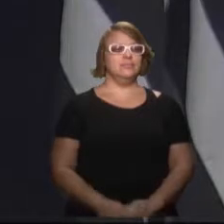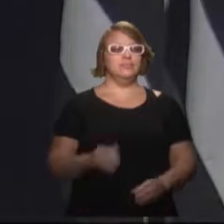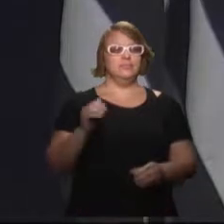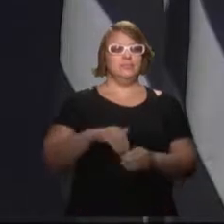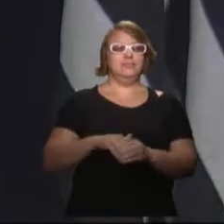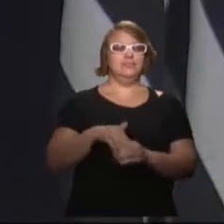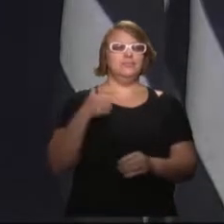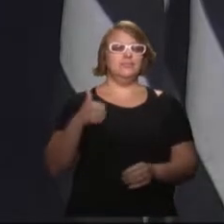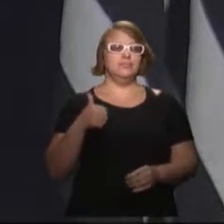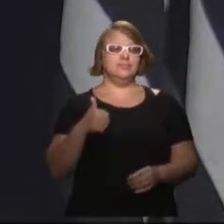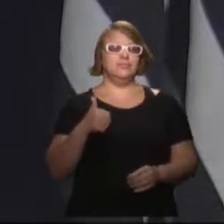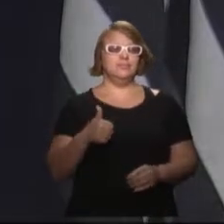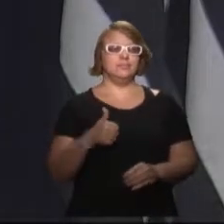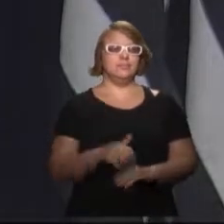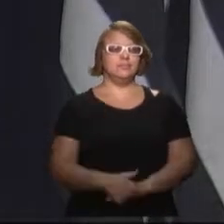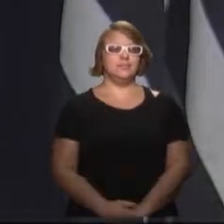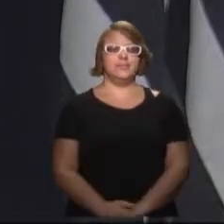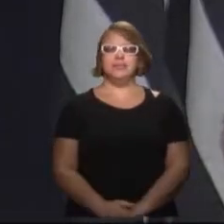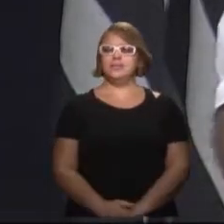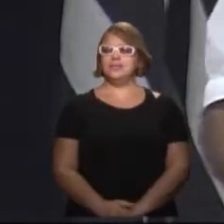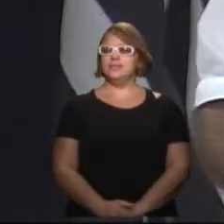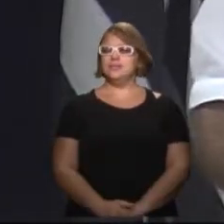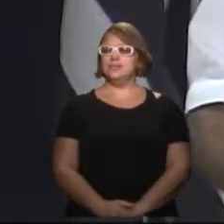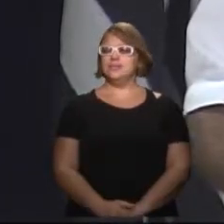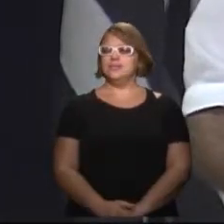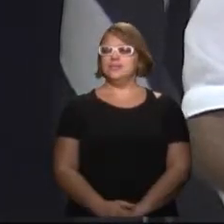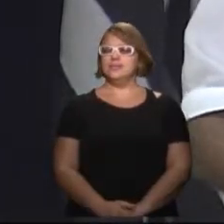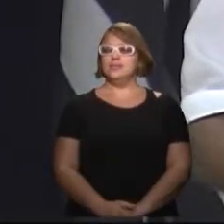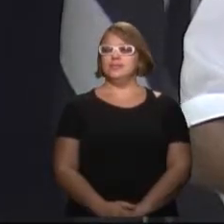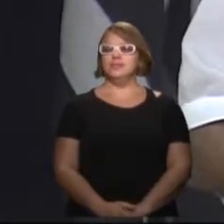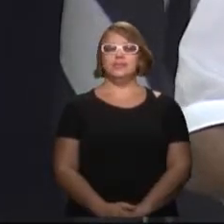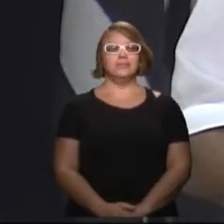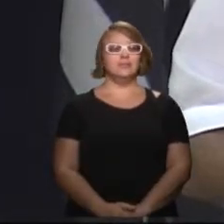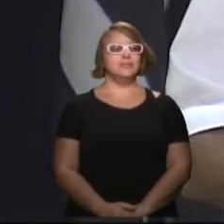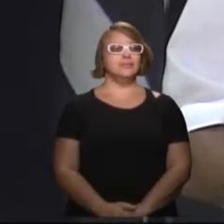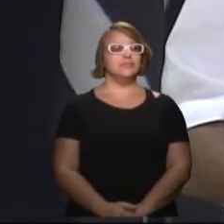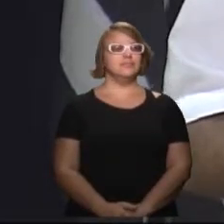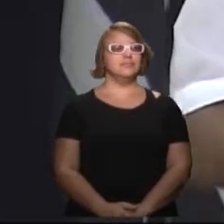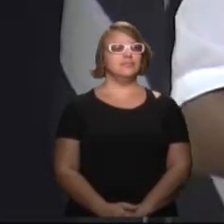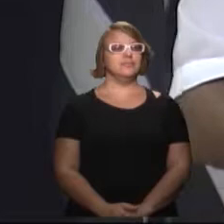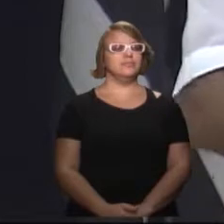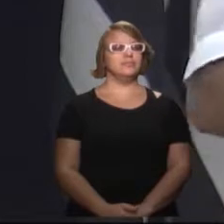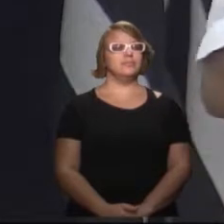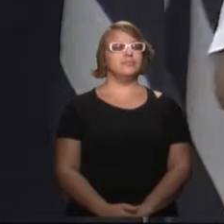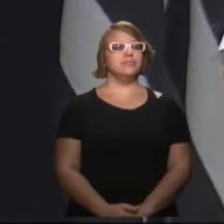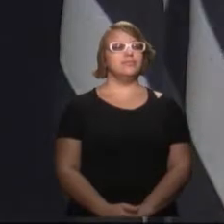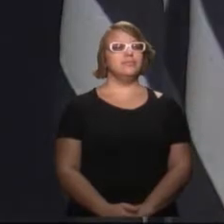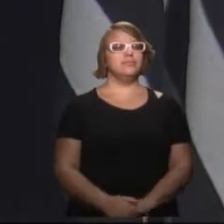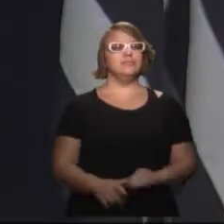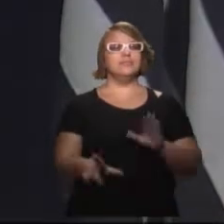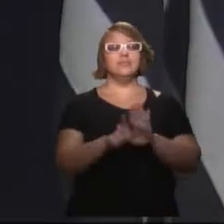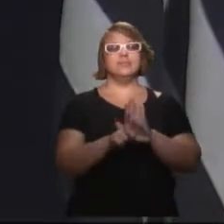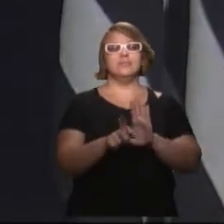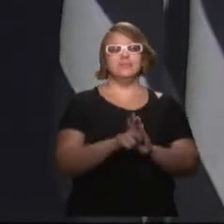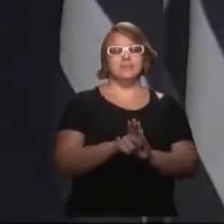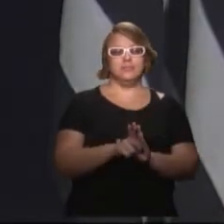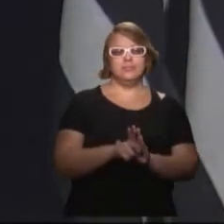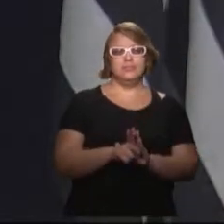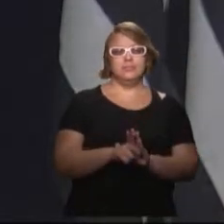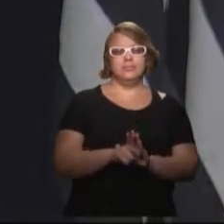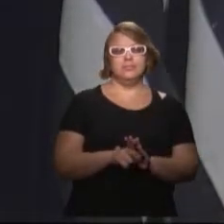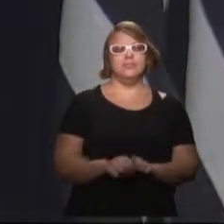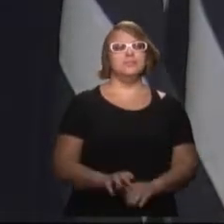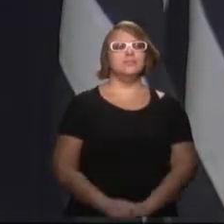publicou aí a anuência por 15 anos de isenção. Eu entendo... Isenção fiscal. Entendo